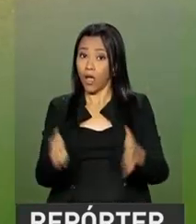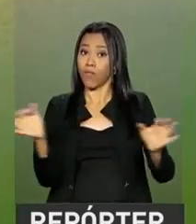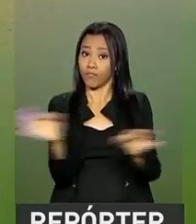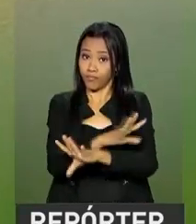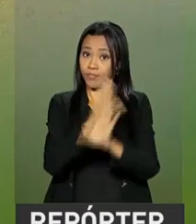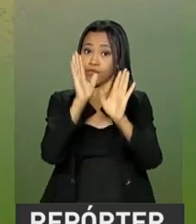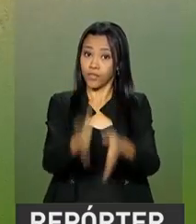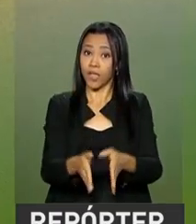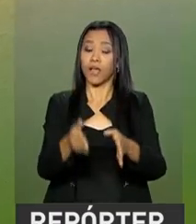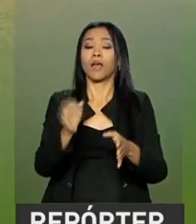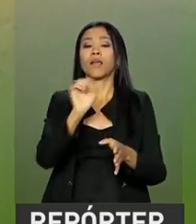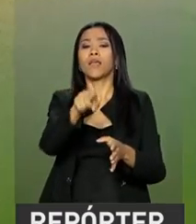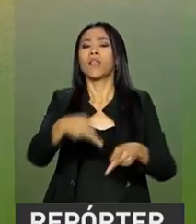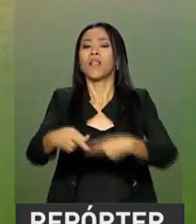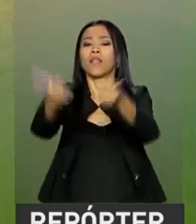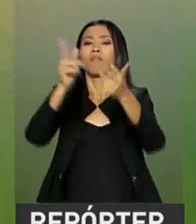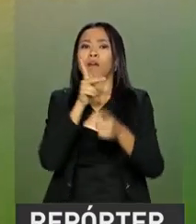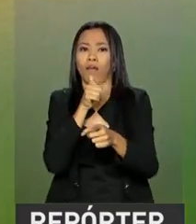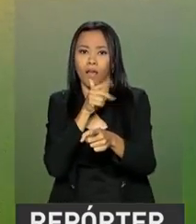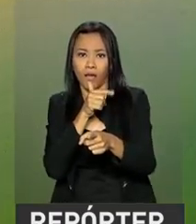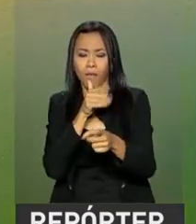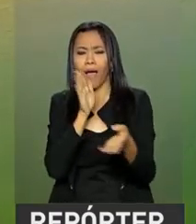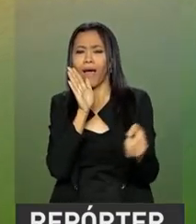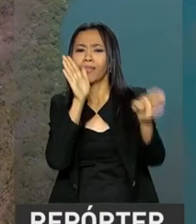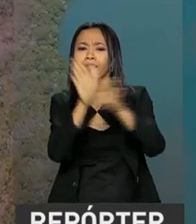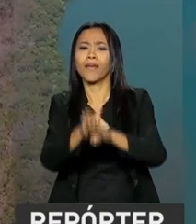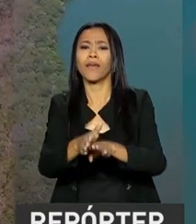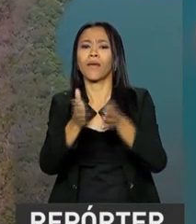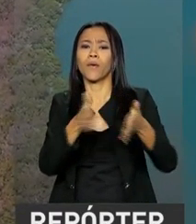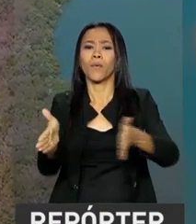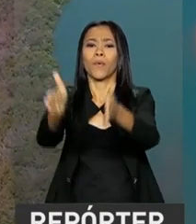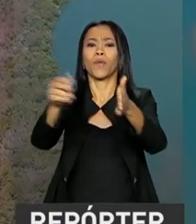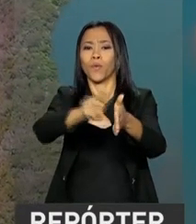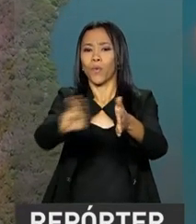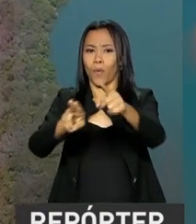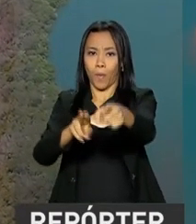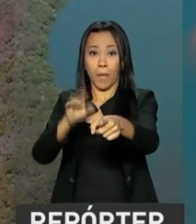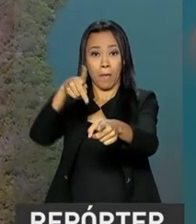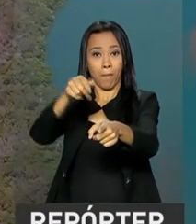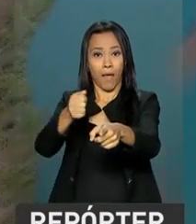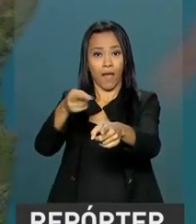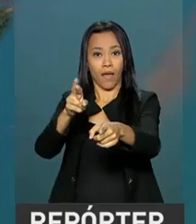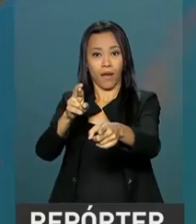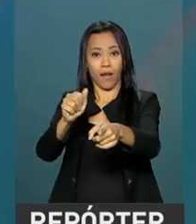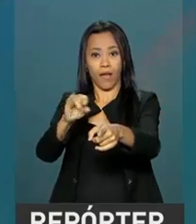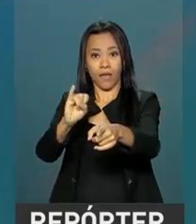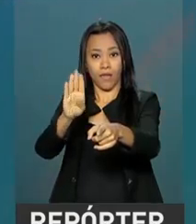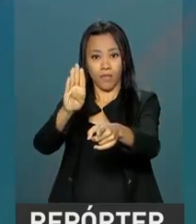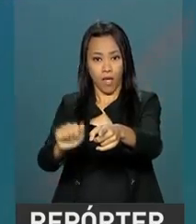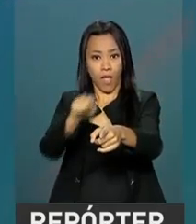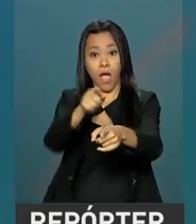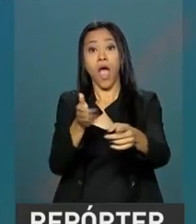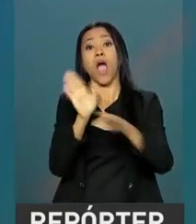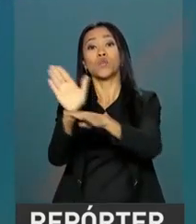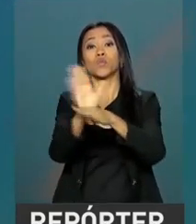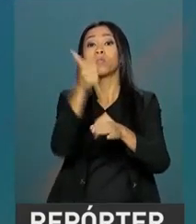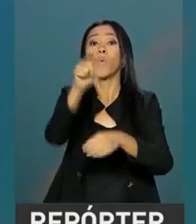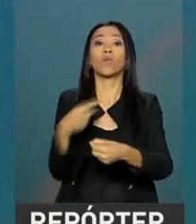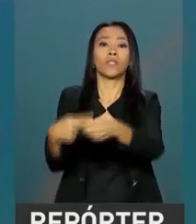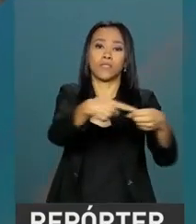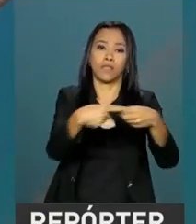e levou a água do Velho Chico até o Rio Paraíba, de onde seguiu o curso natural, atendendo outras cidades